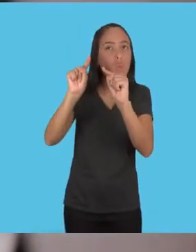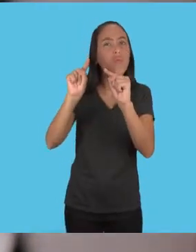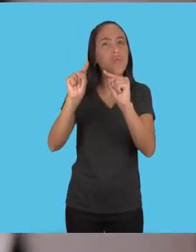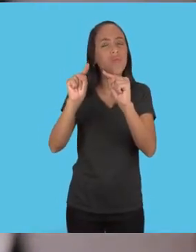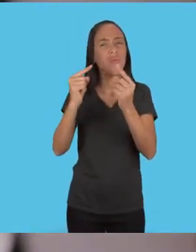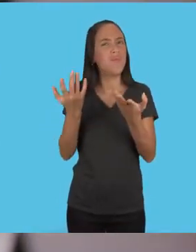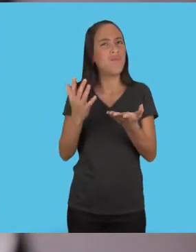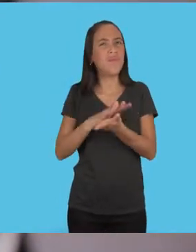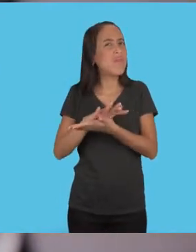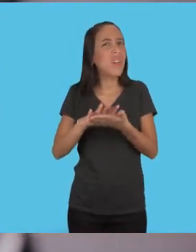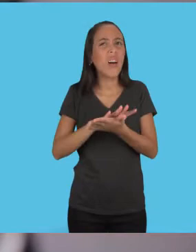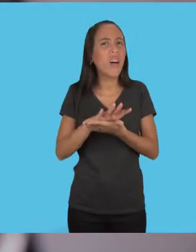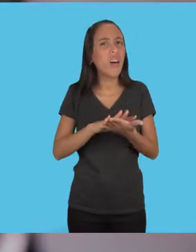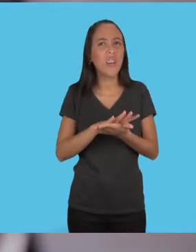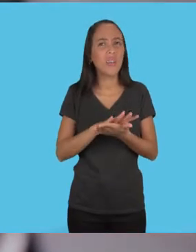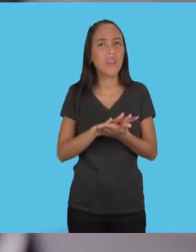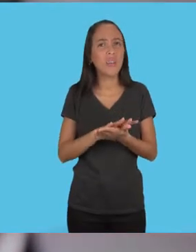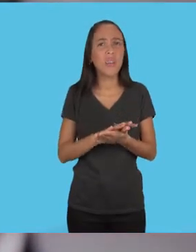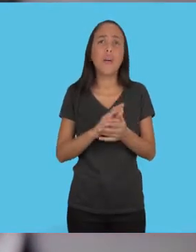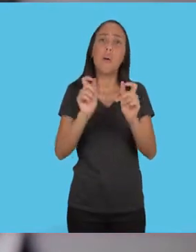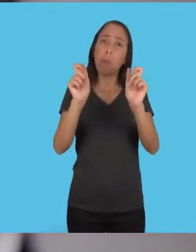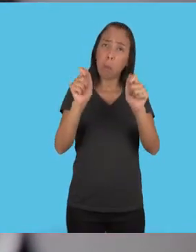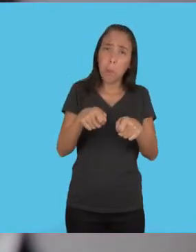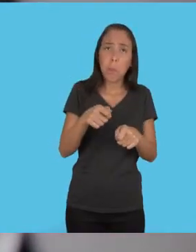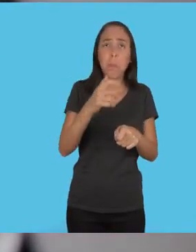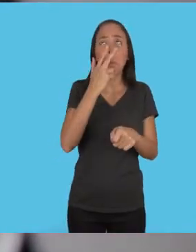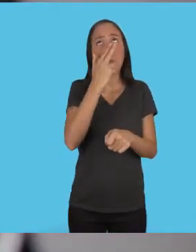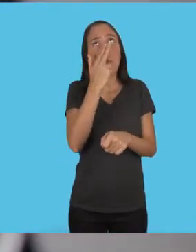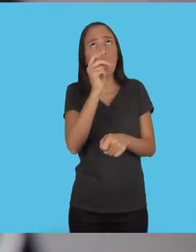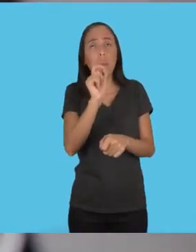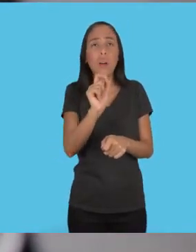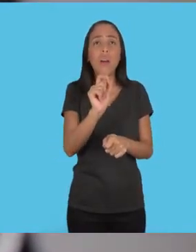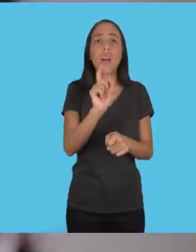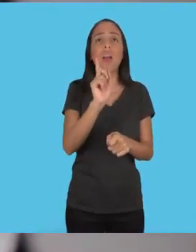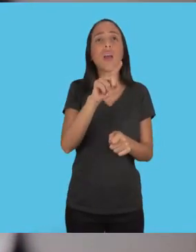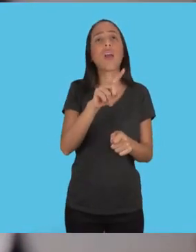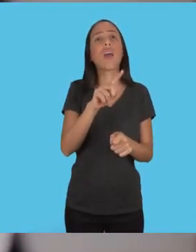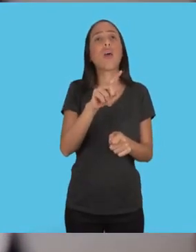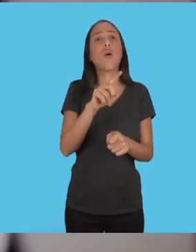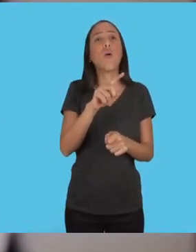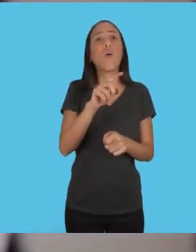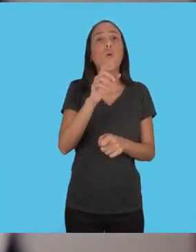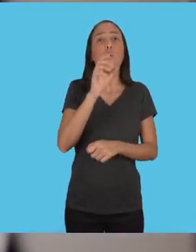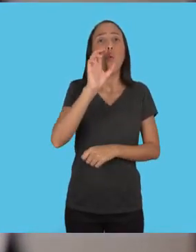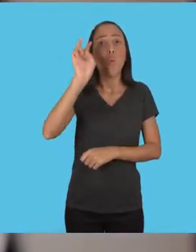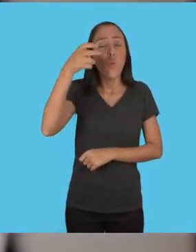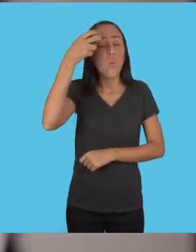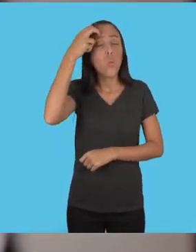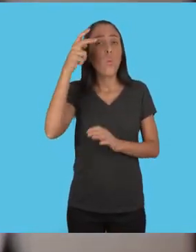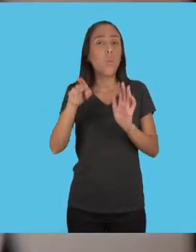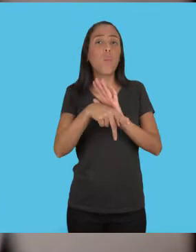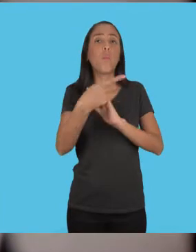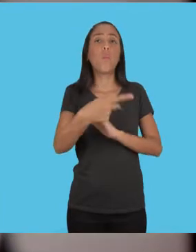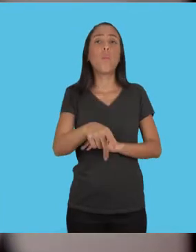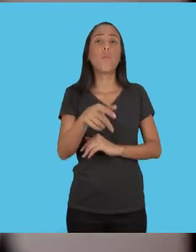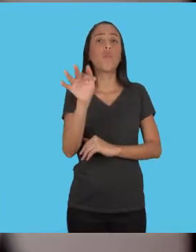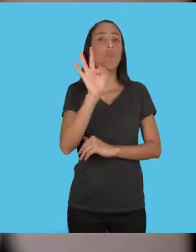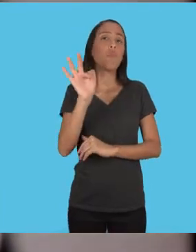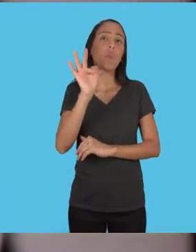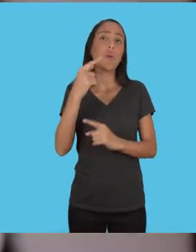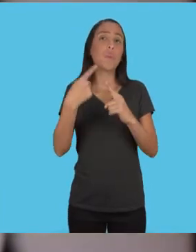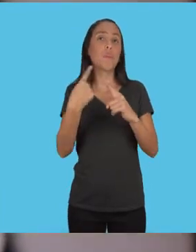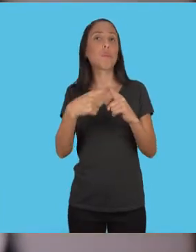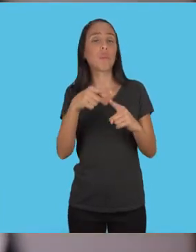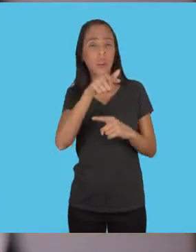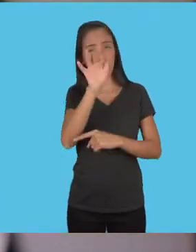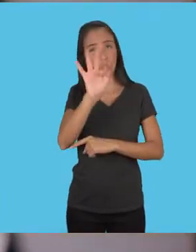nada. Podia ser subversiva para o estabelecimento cultural da faculdade, que era